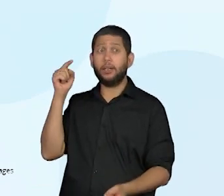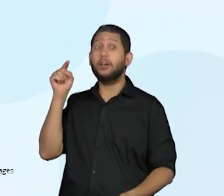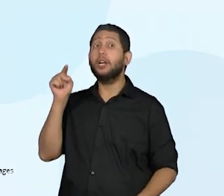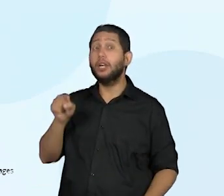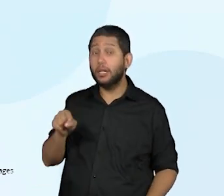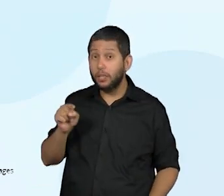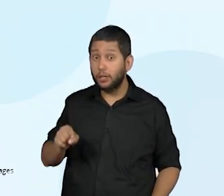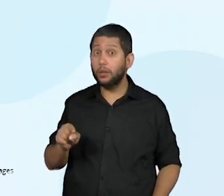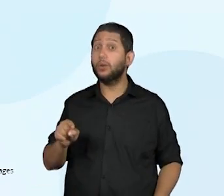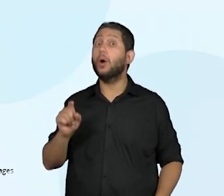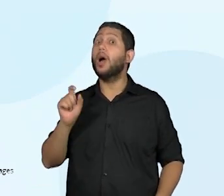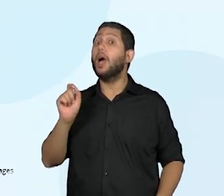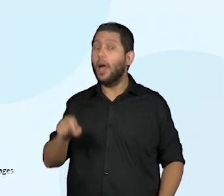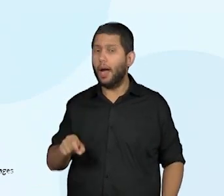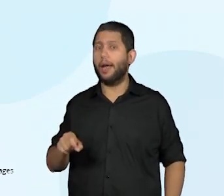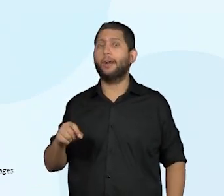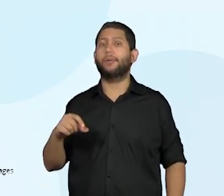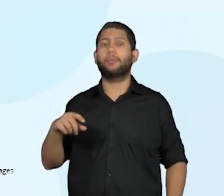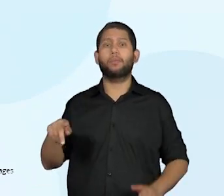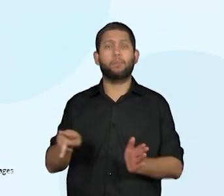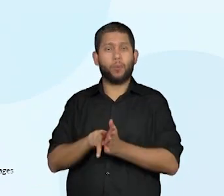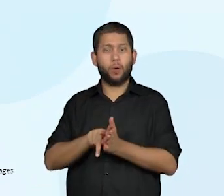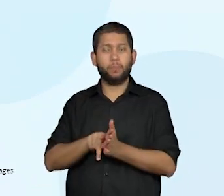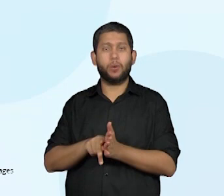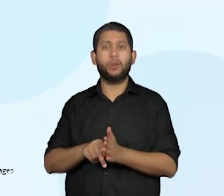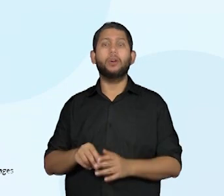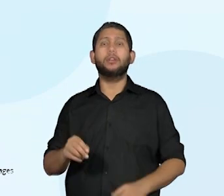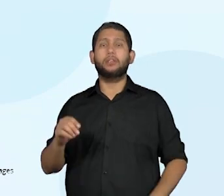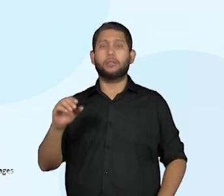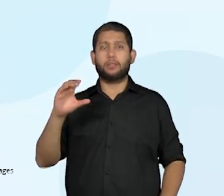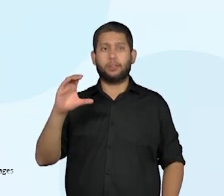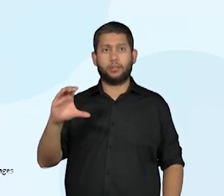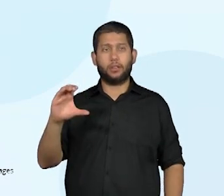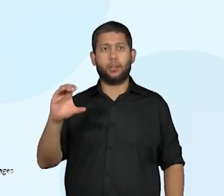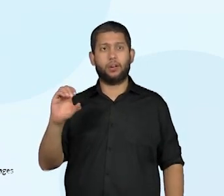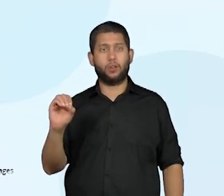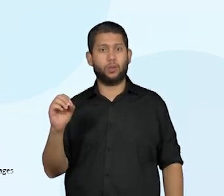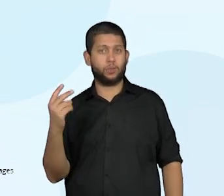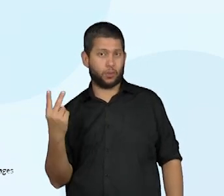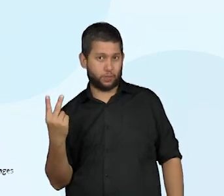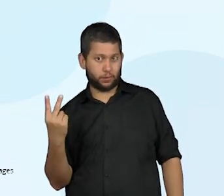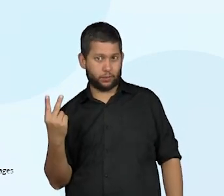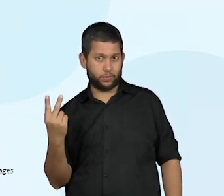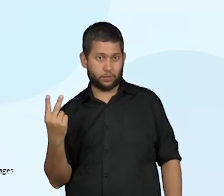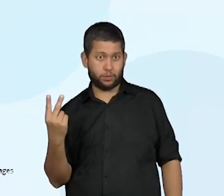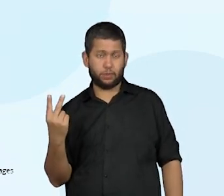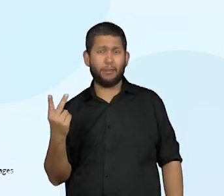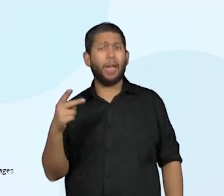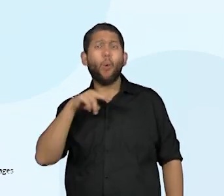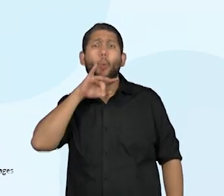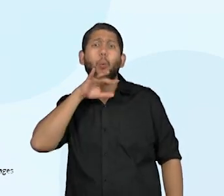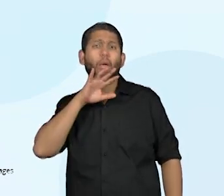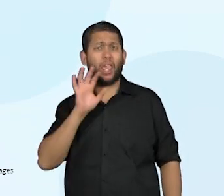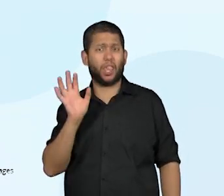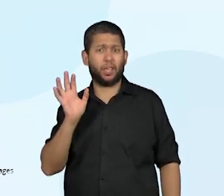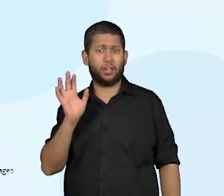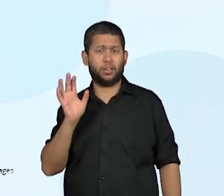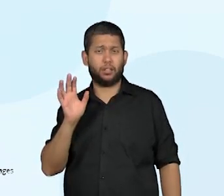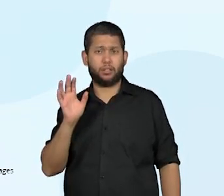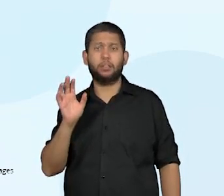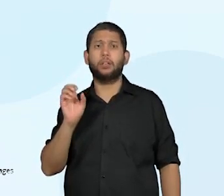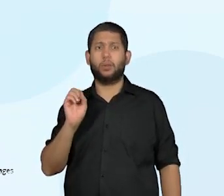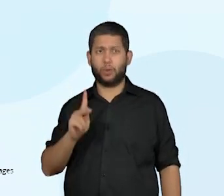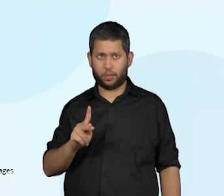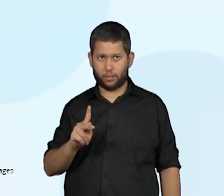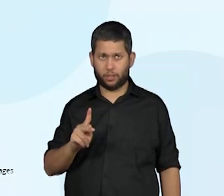gás carbônico, que é o dióxido de carbono, também está presente no ar. O monóxido de carbono é ruim. O dióxido de